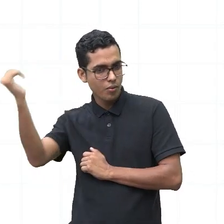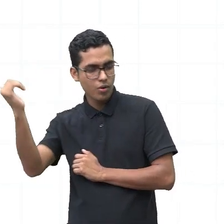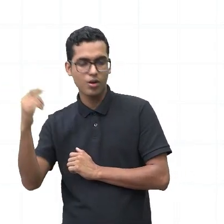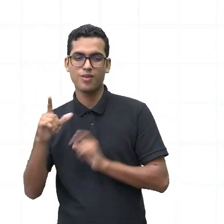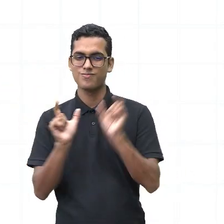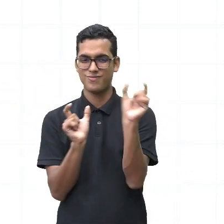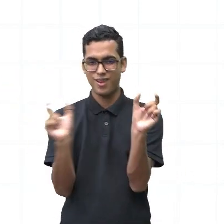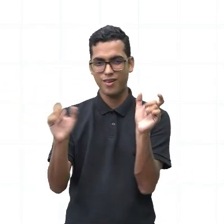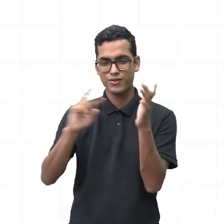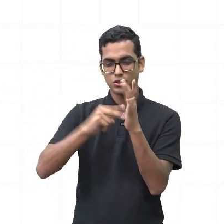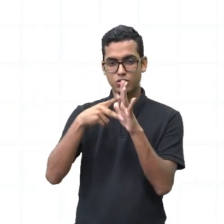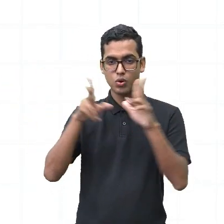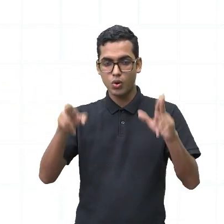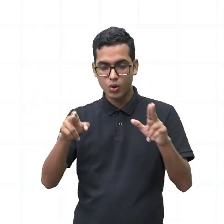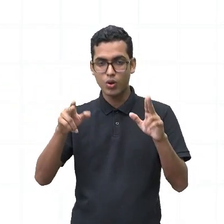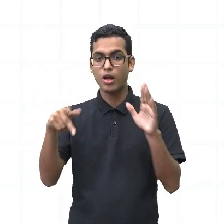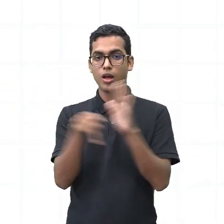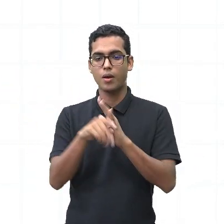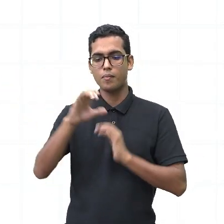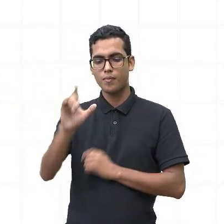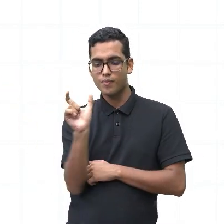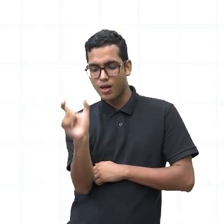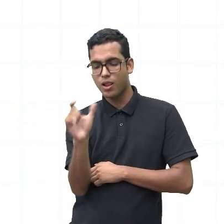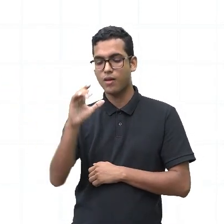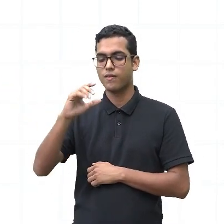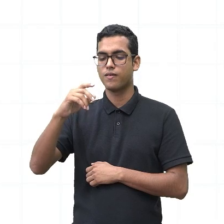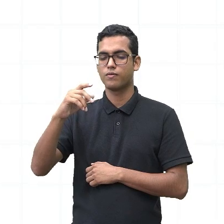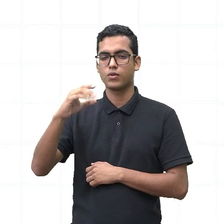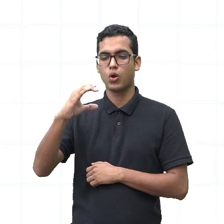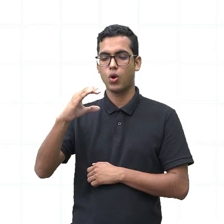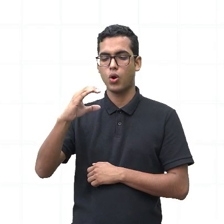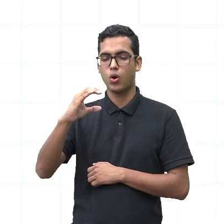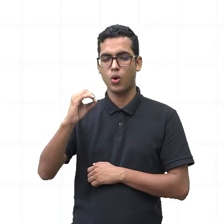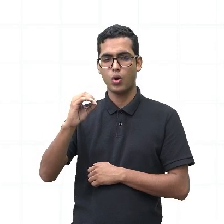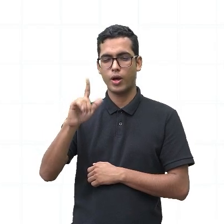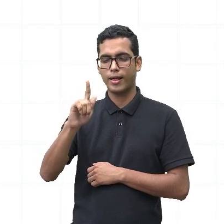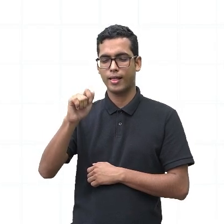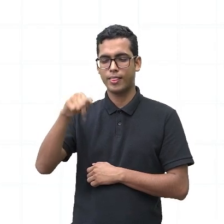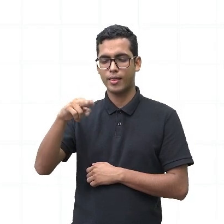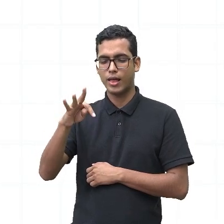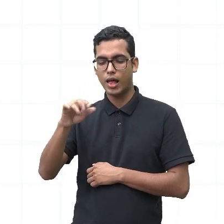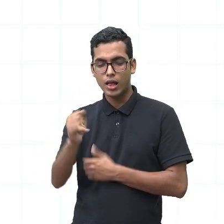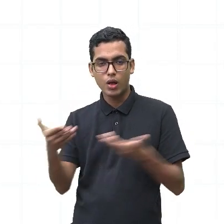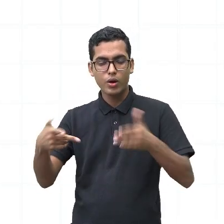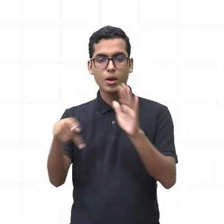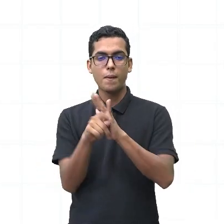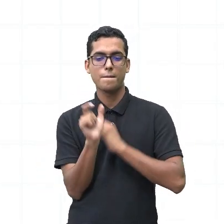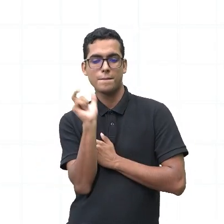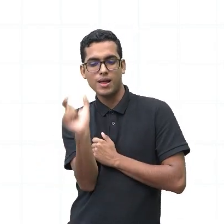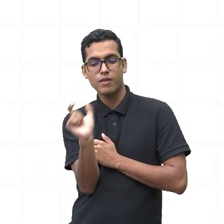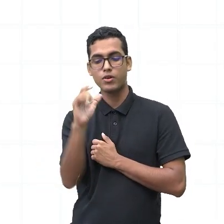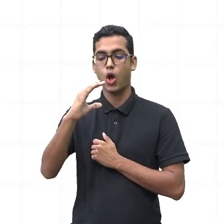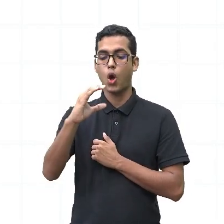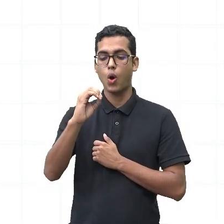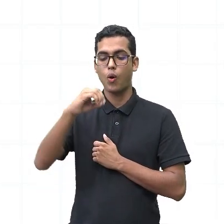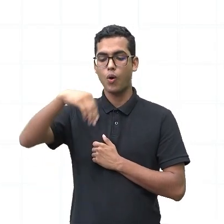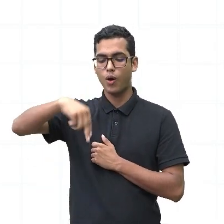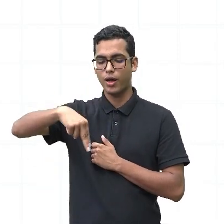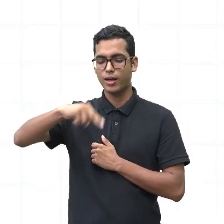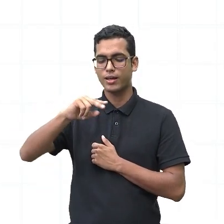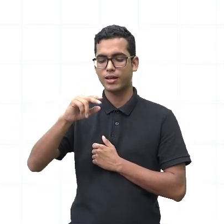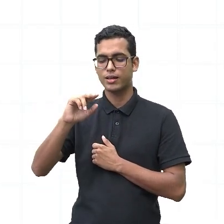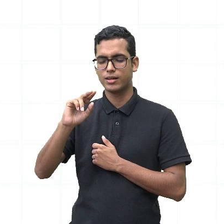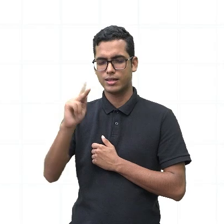com marcas, ou com palavras conhecidas. Então, palavras cognatas são palavras que estão